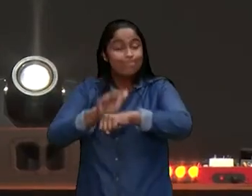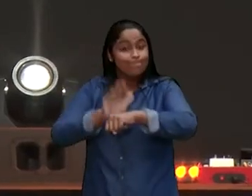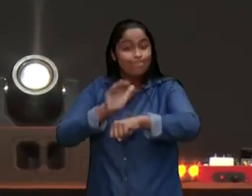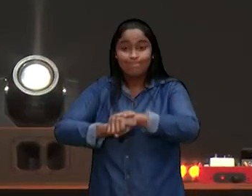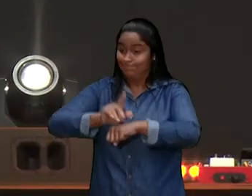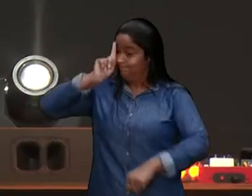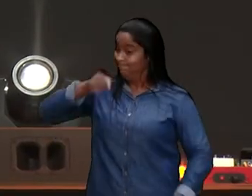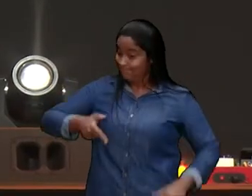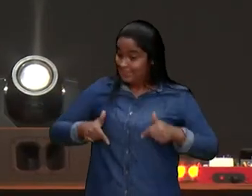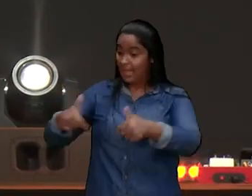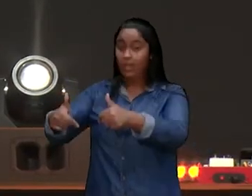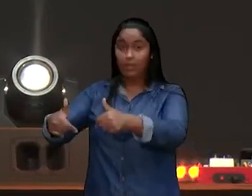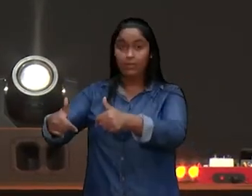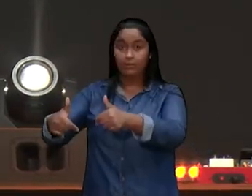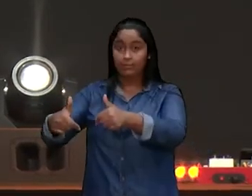por você não